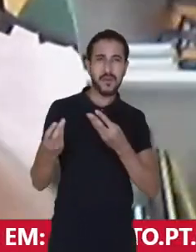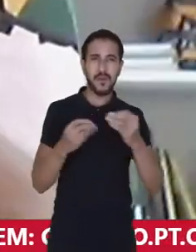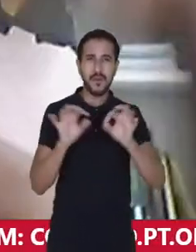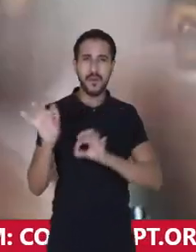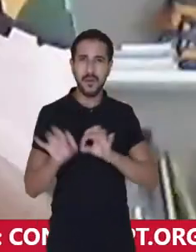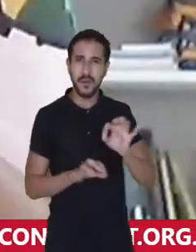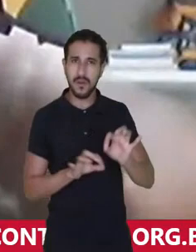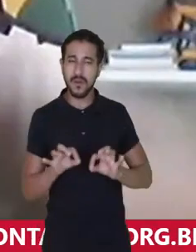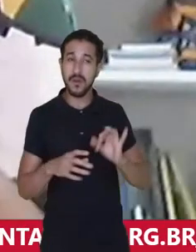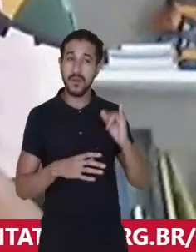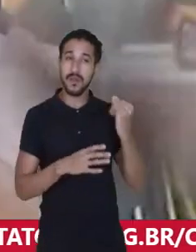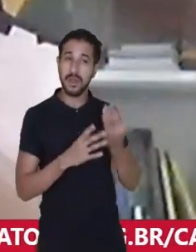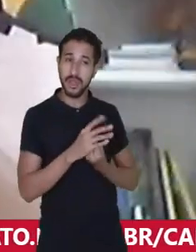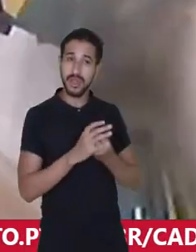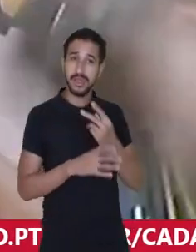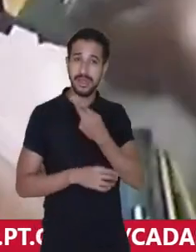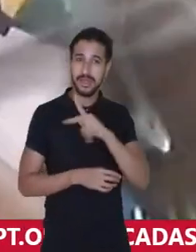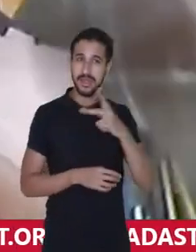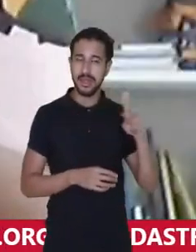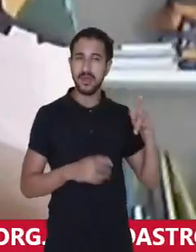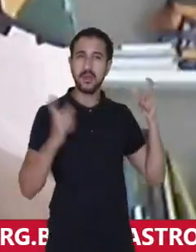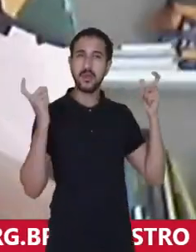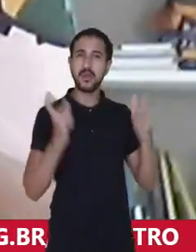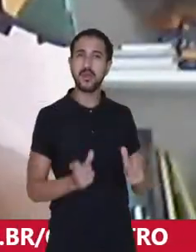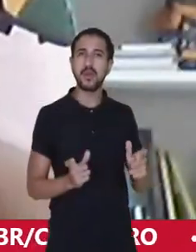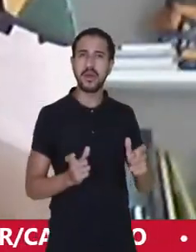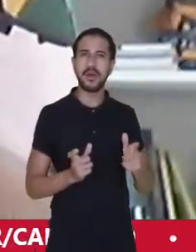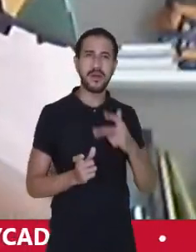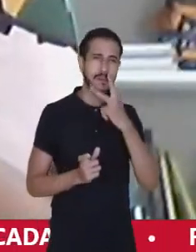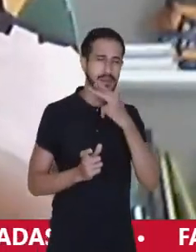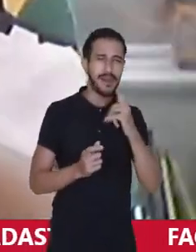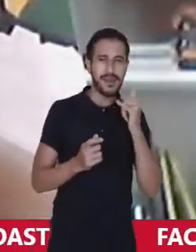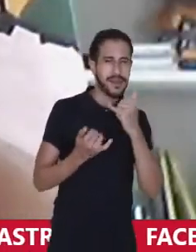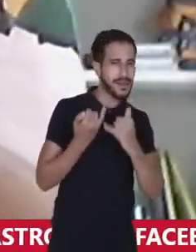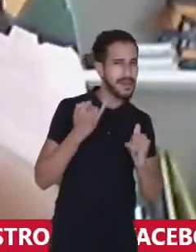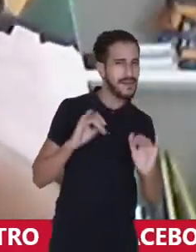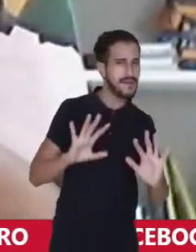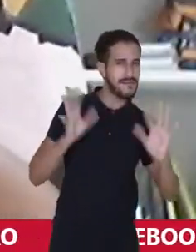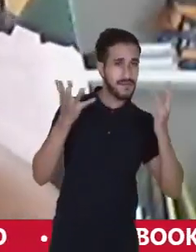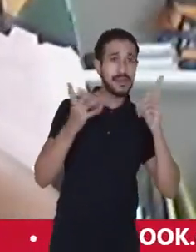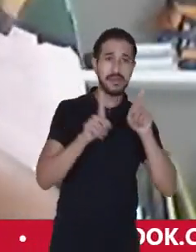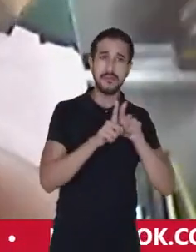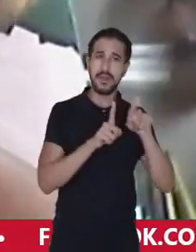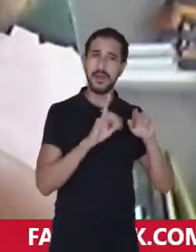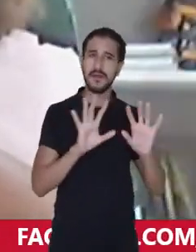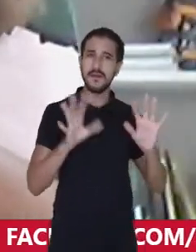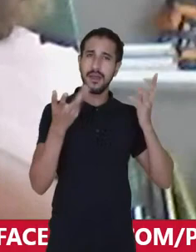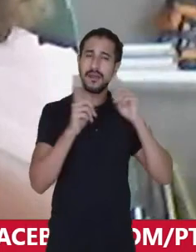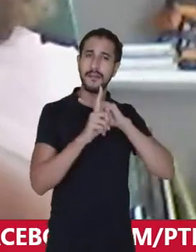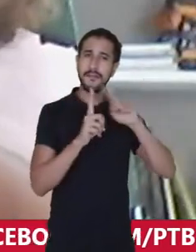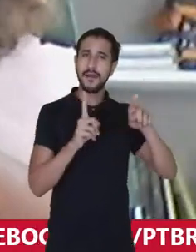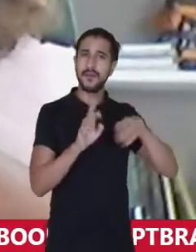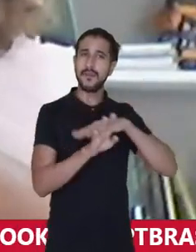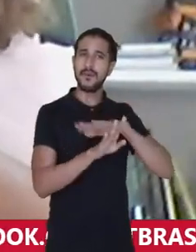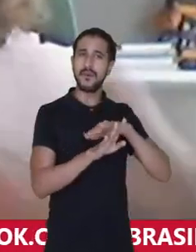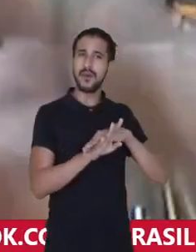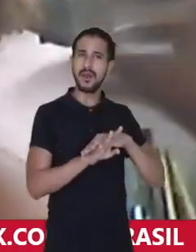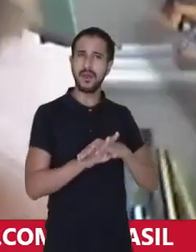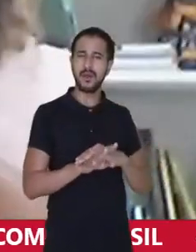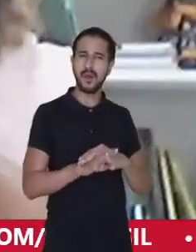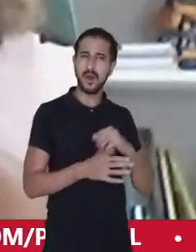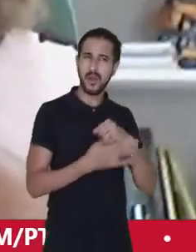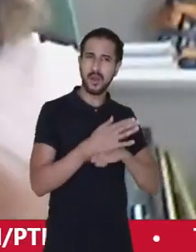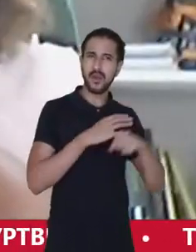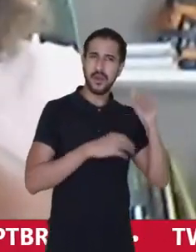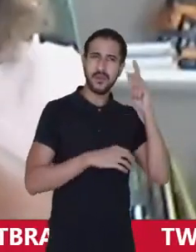organização interna delas, num lugar que aparentemente é uma festa, e é também uma festa, mas é também um fazer político,